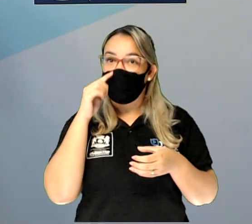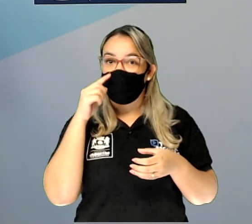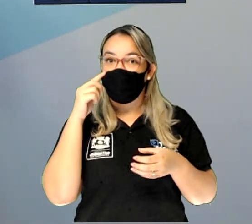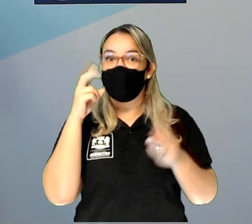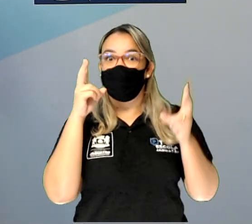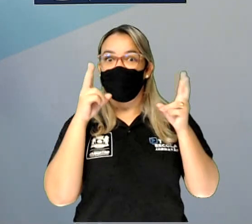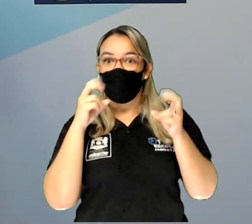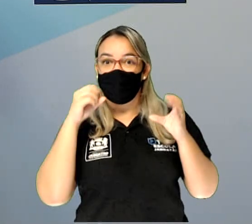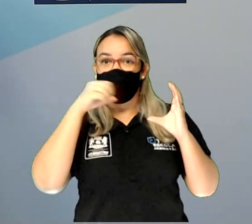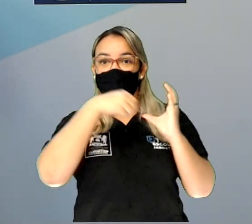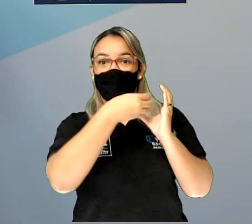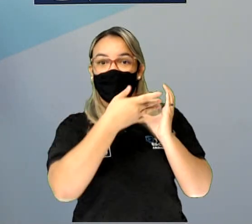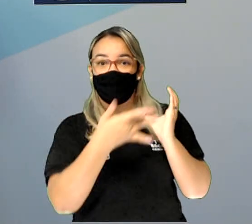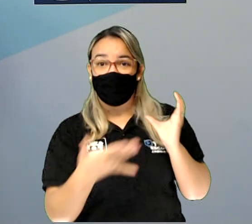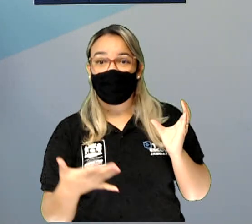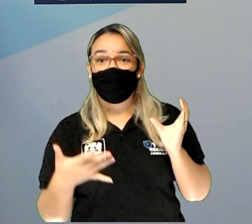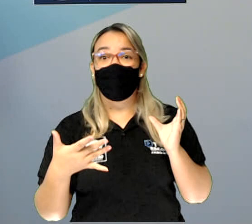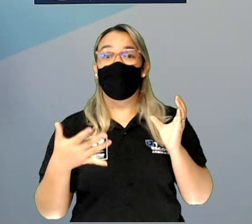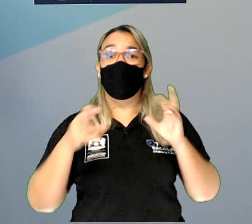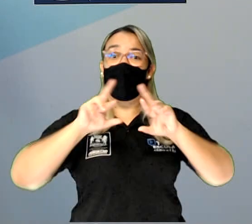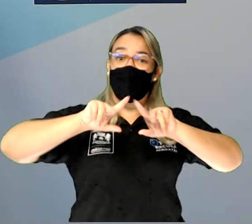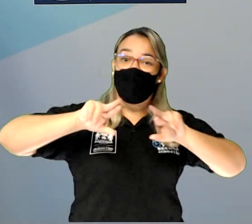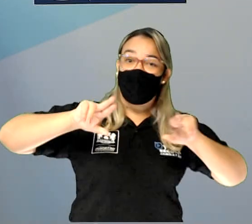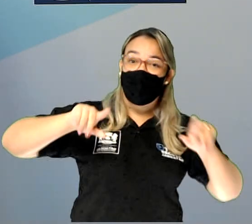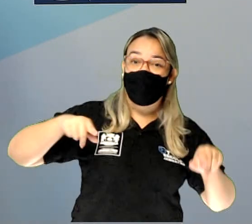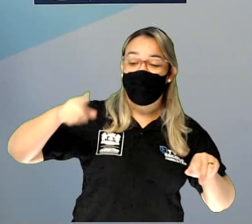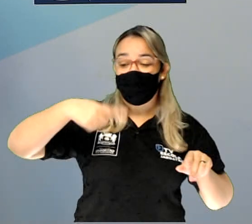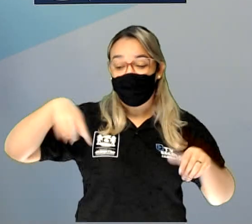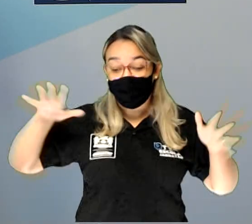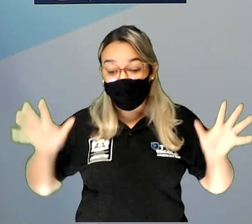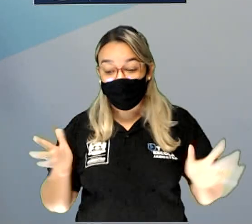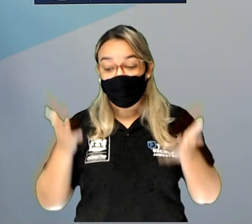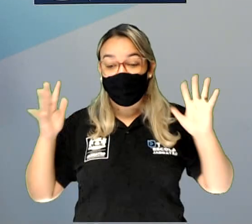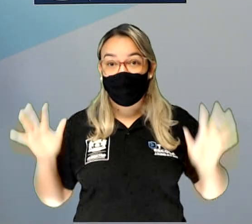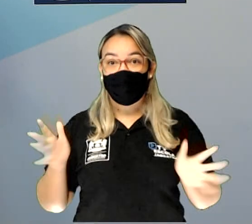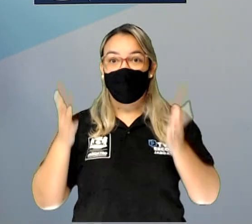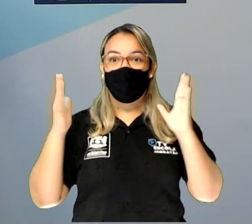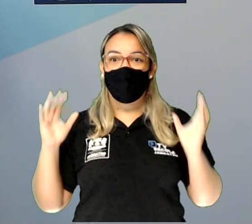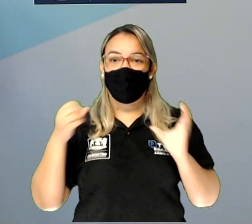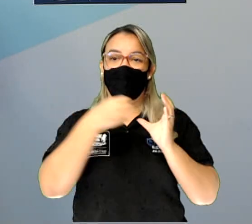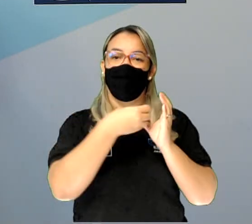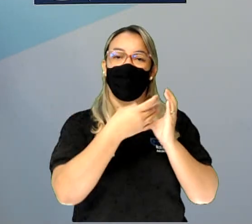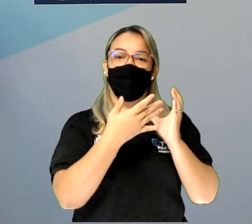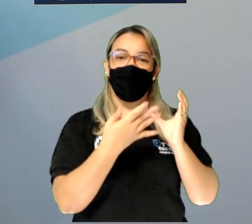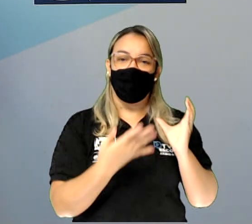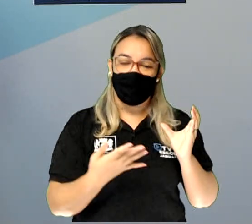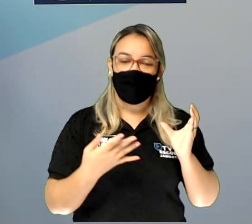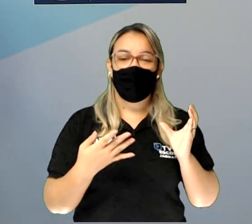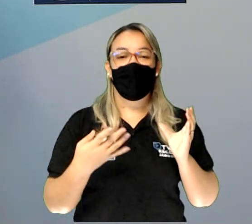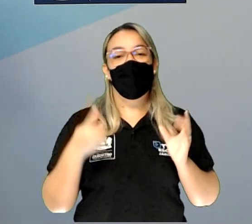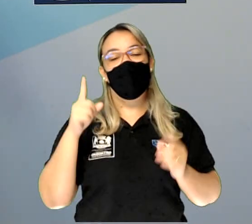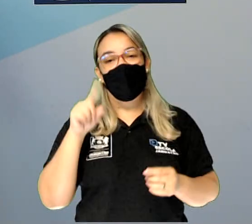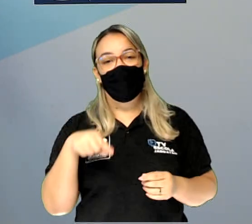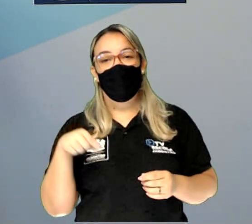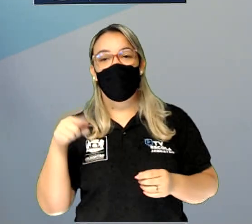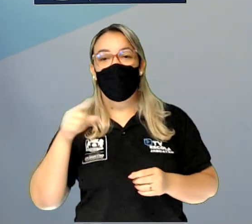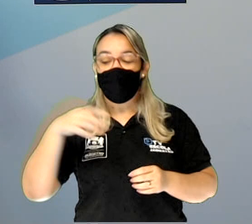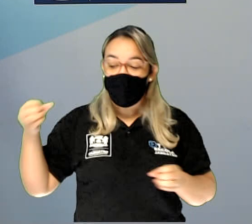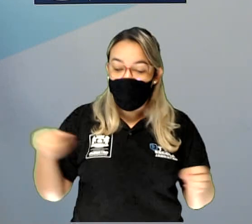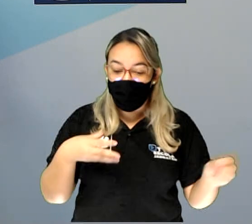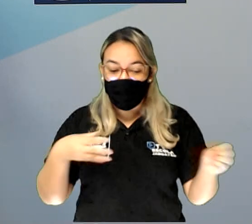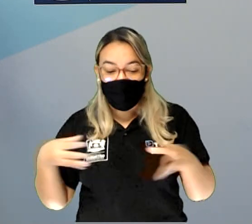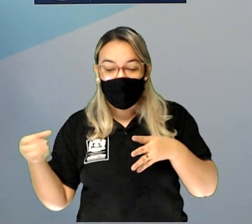polinizadores nós desenvolveríamos. Ou seja, quando a gente estimula esse processo de polinização, né, novos